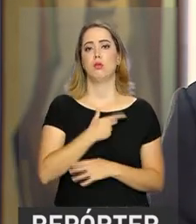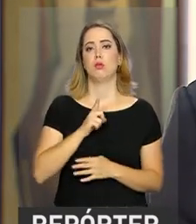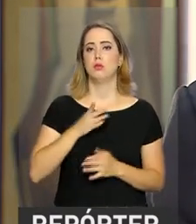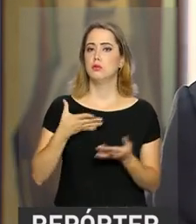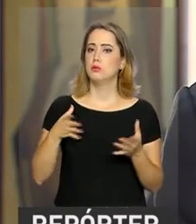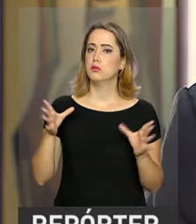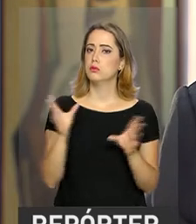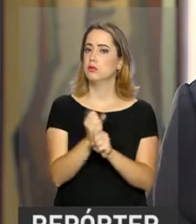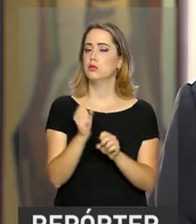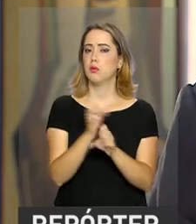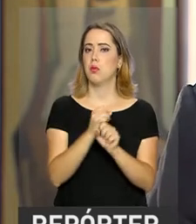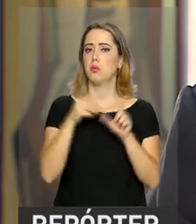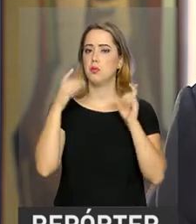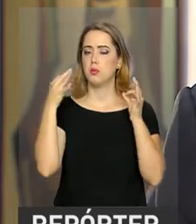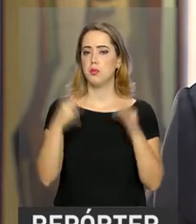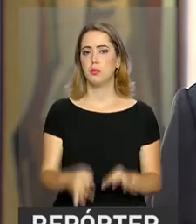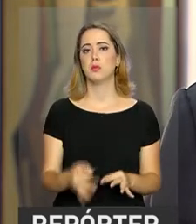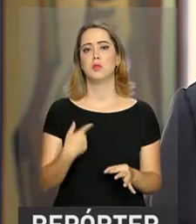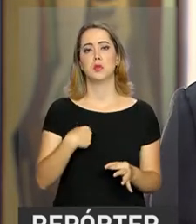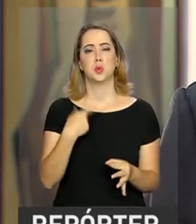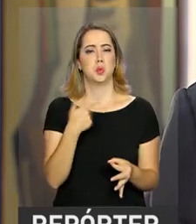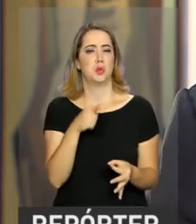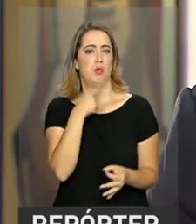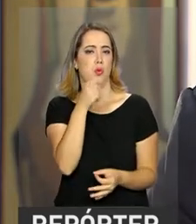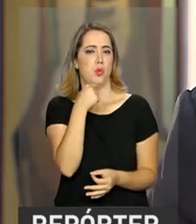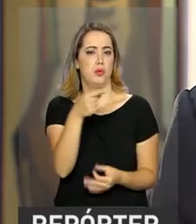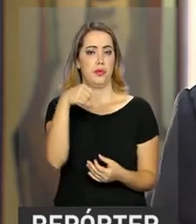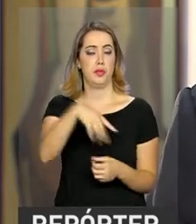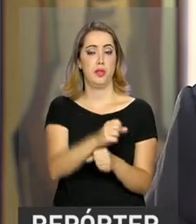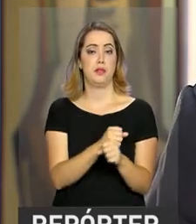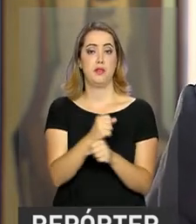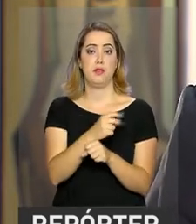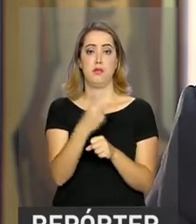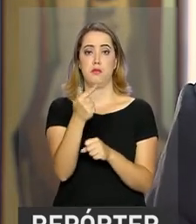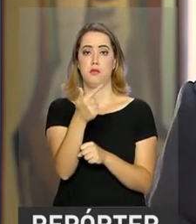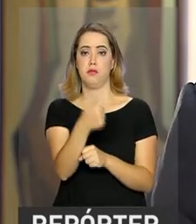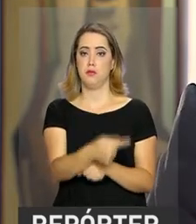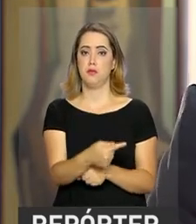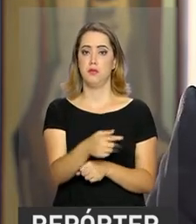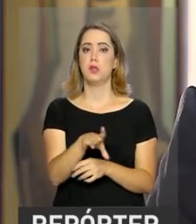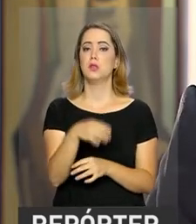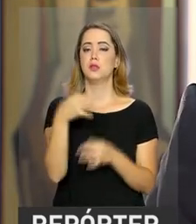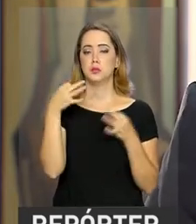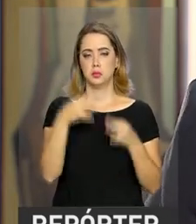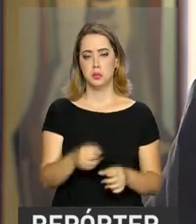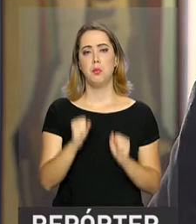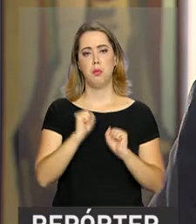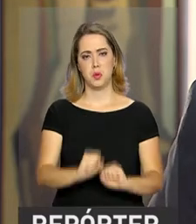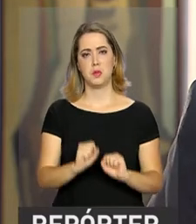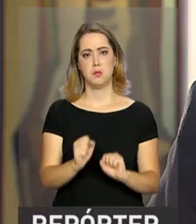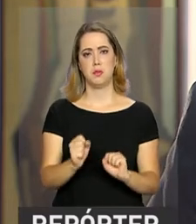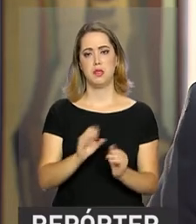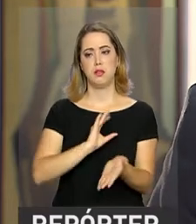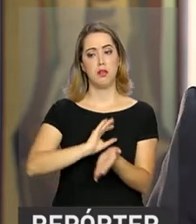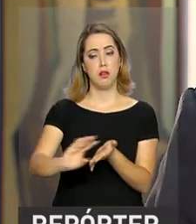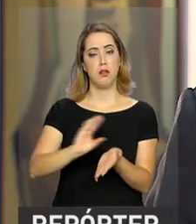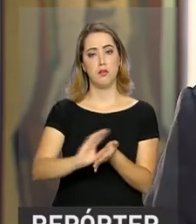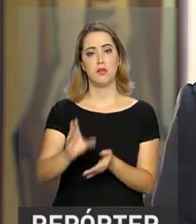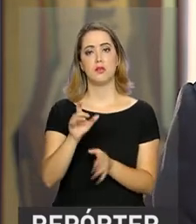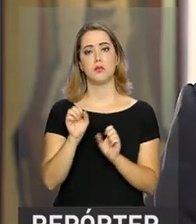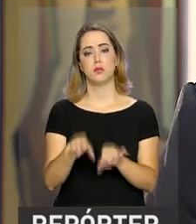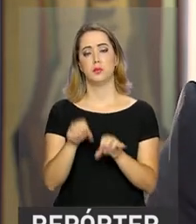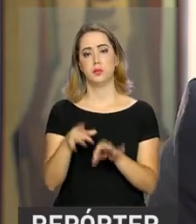execução orçamentária que vai sem dúvida nenhuma o próximo é esse ano o ano de 2017 garantindo investimentos é na educação